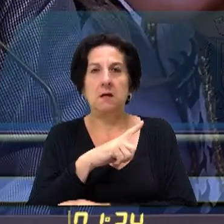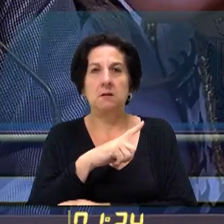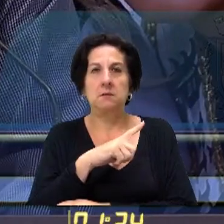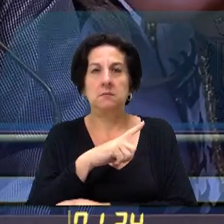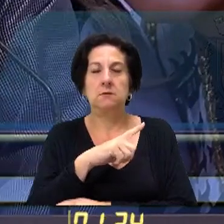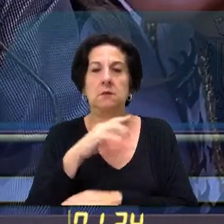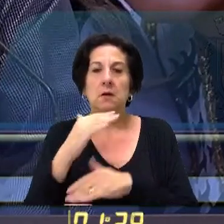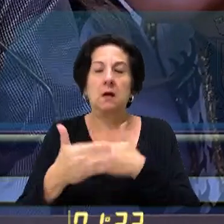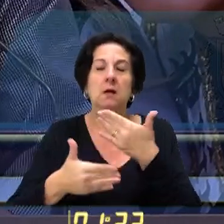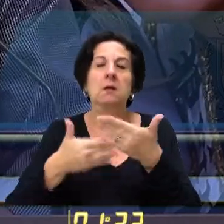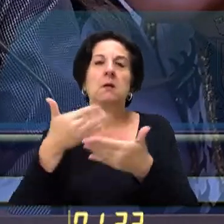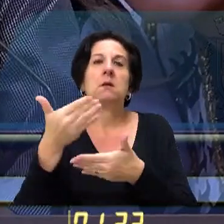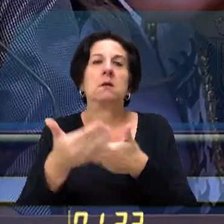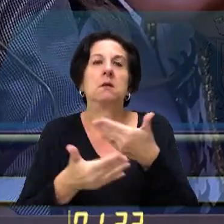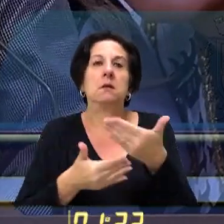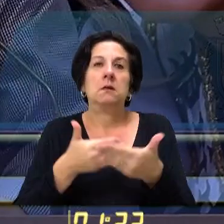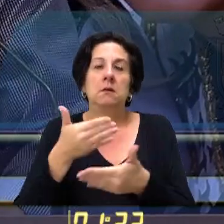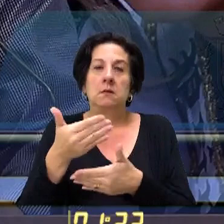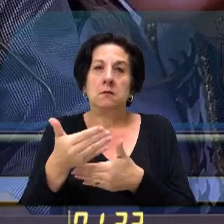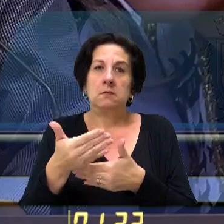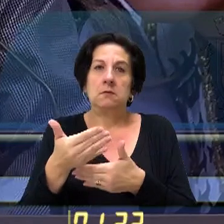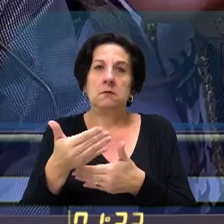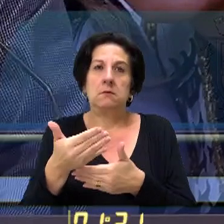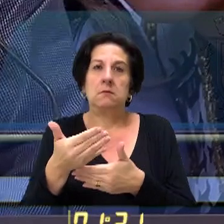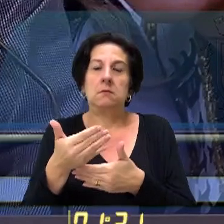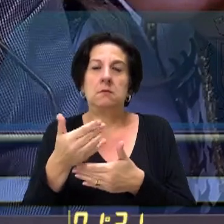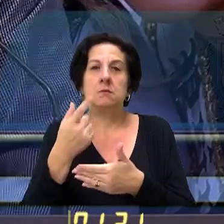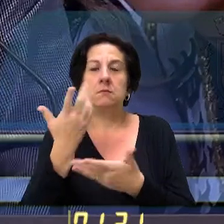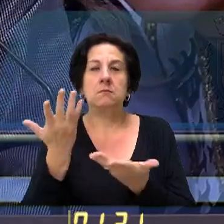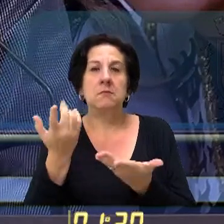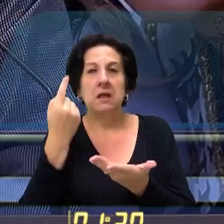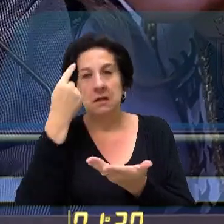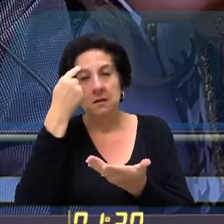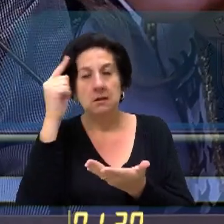E o avanço e a intenção